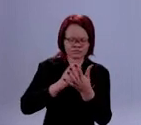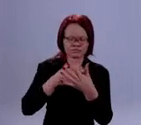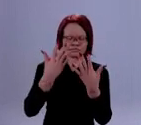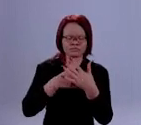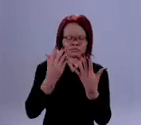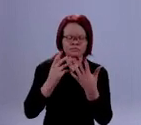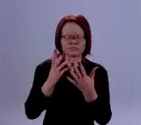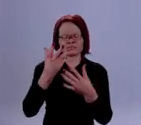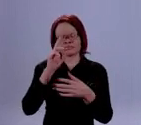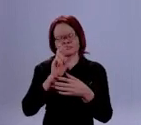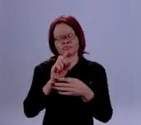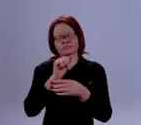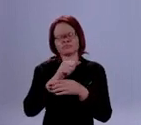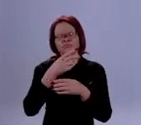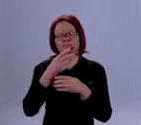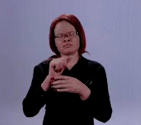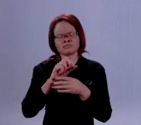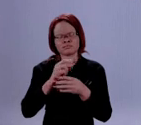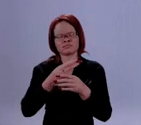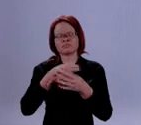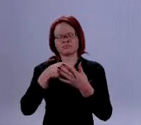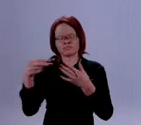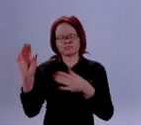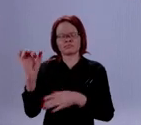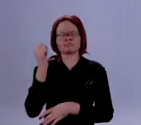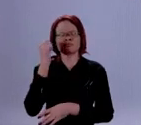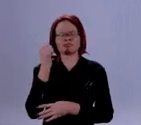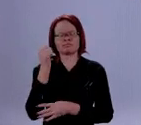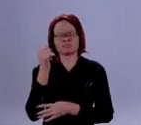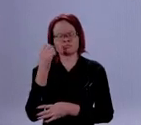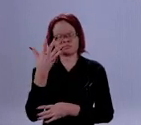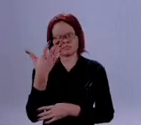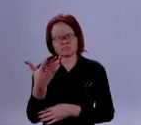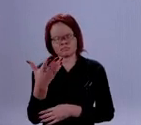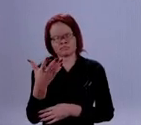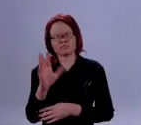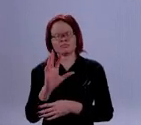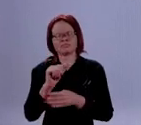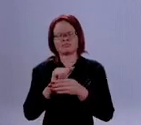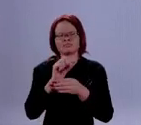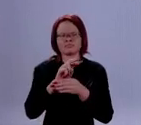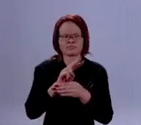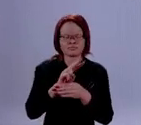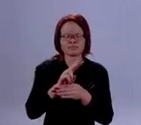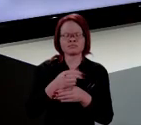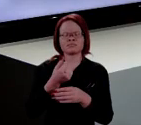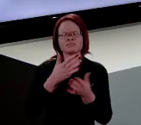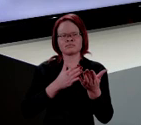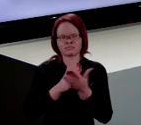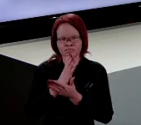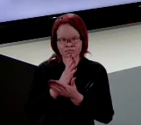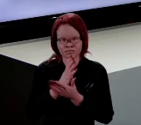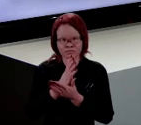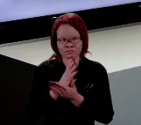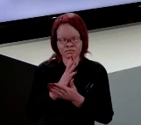pronomes possessivos advérbios de modo e vamos rever a conjugação verbal